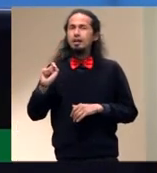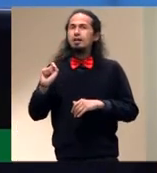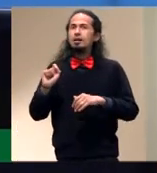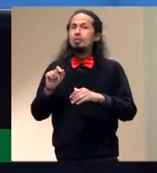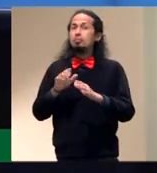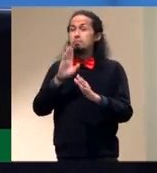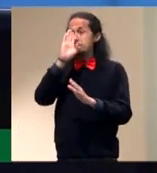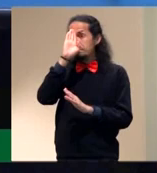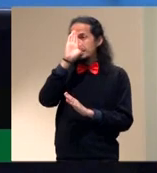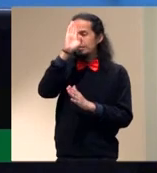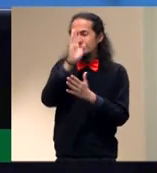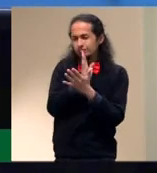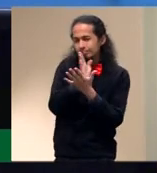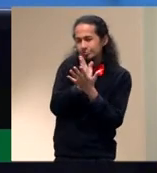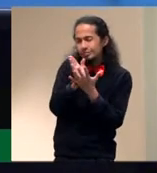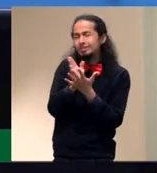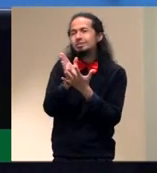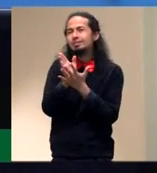reflexão,